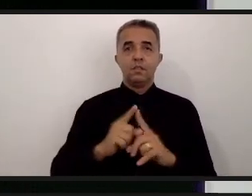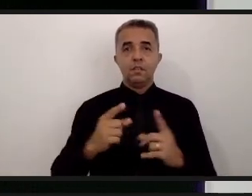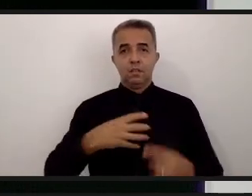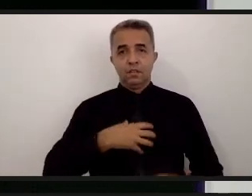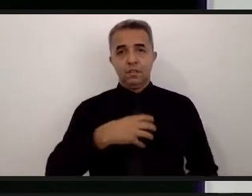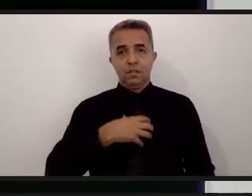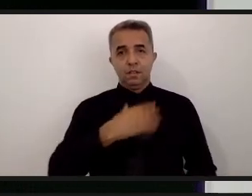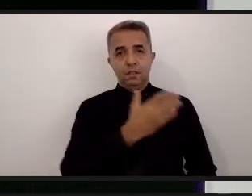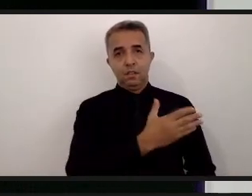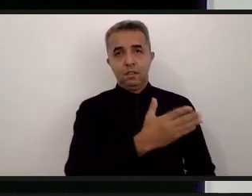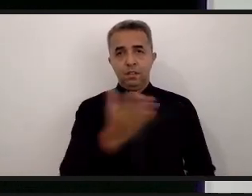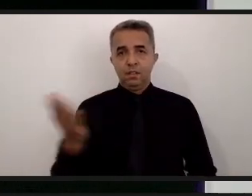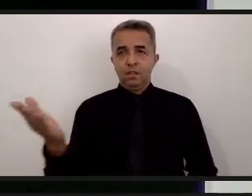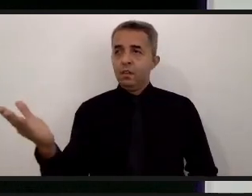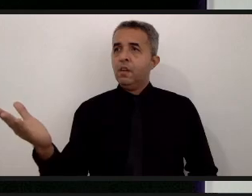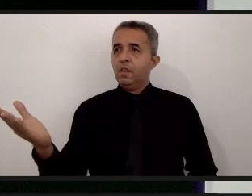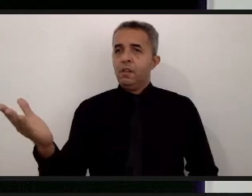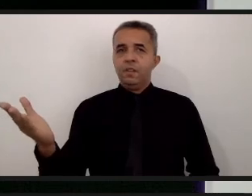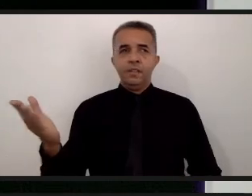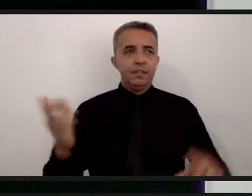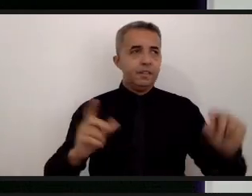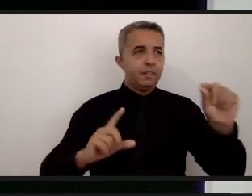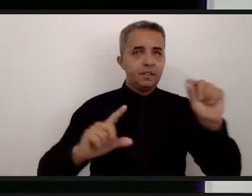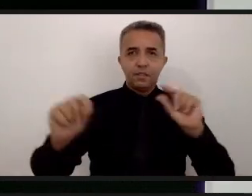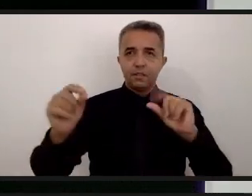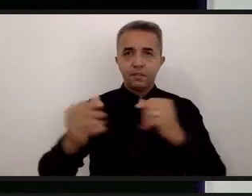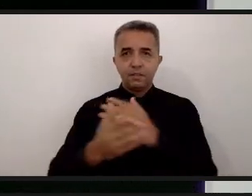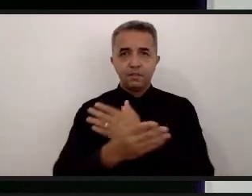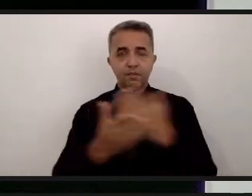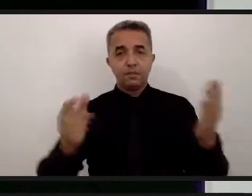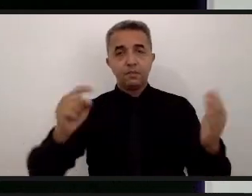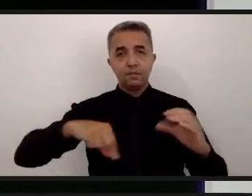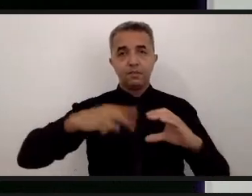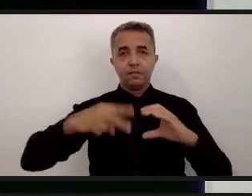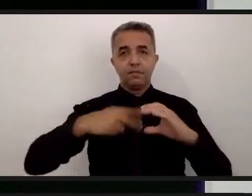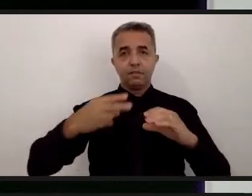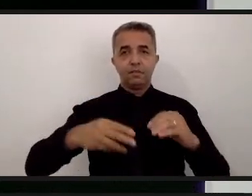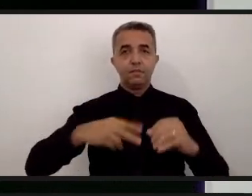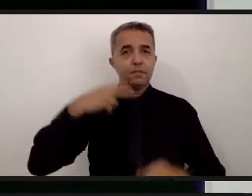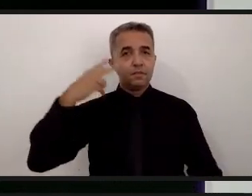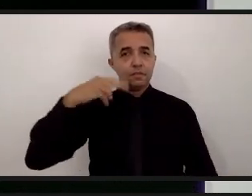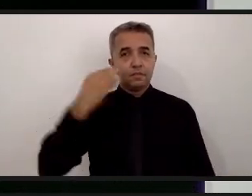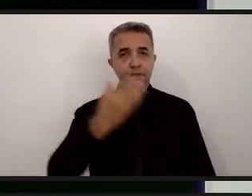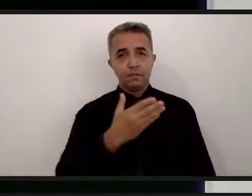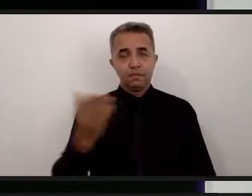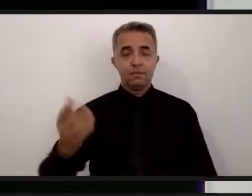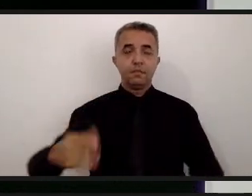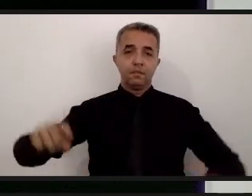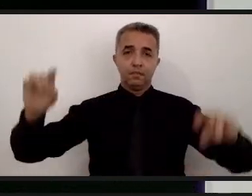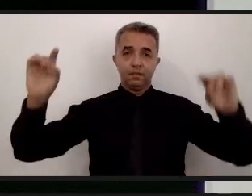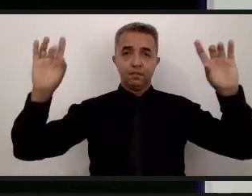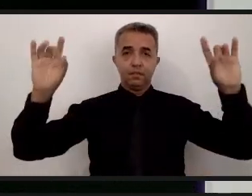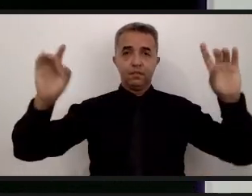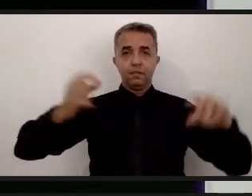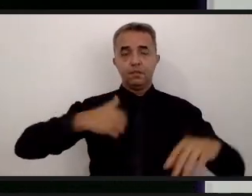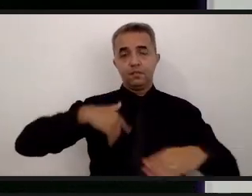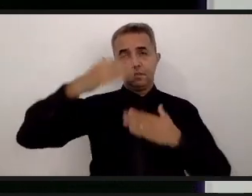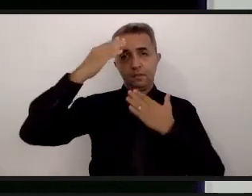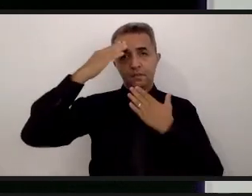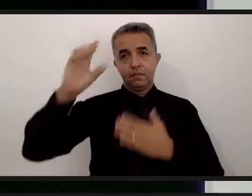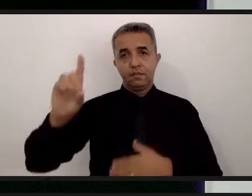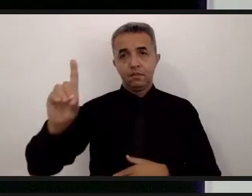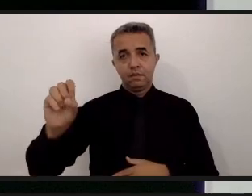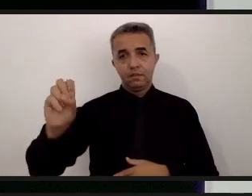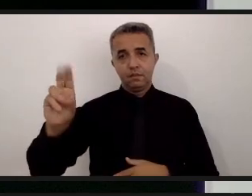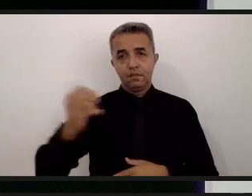plateia tão seleta nessa manhã aqui na Câmara de Vereadores. Realmente é um privilégio. Eu agradeço a Deus por isso.